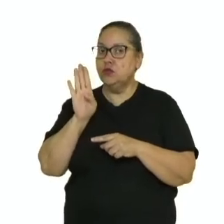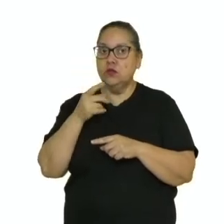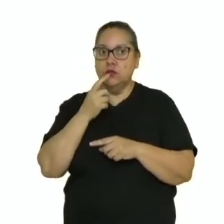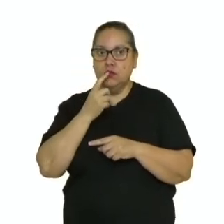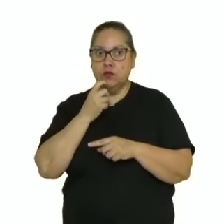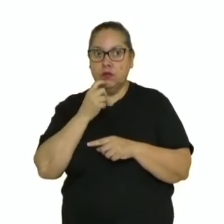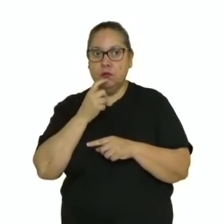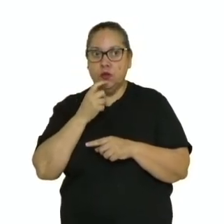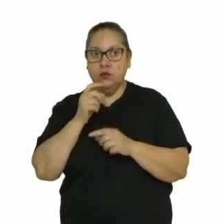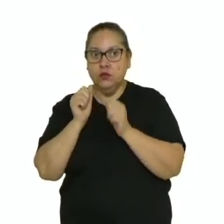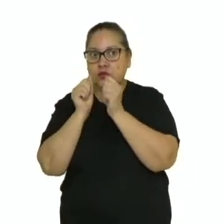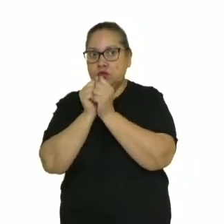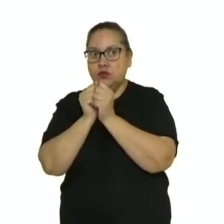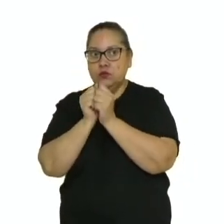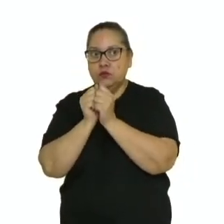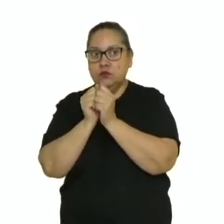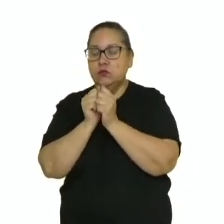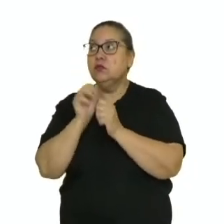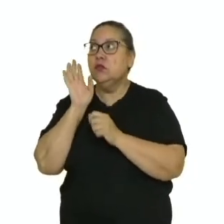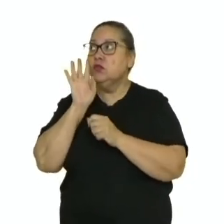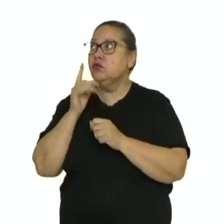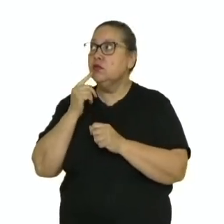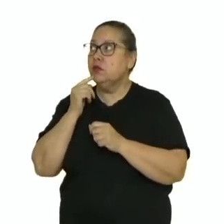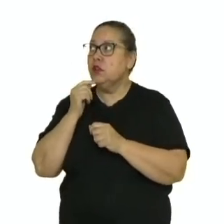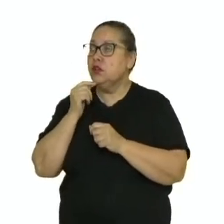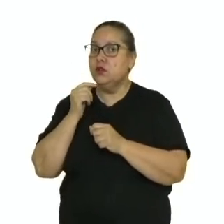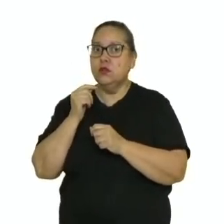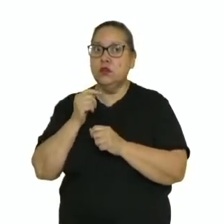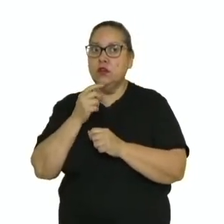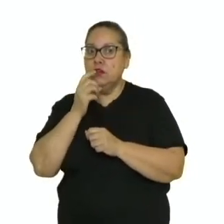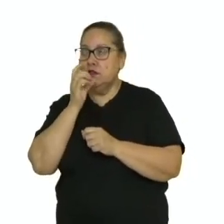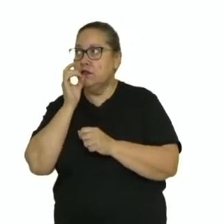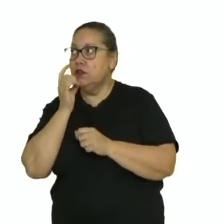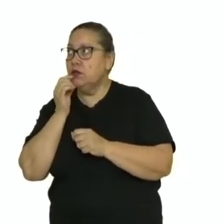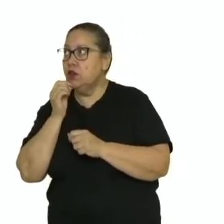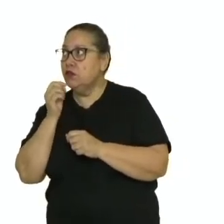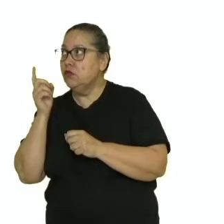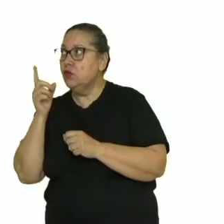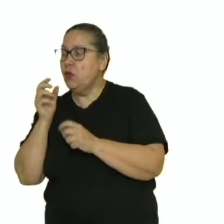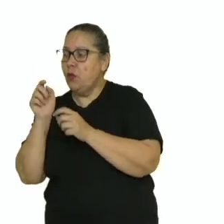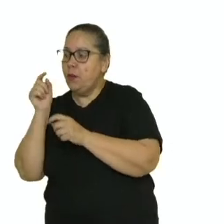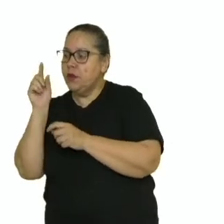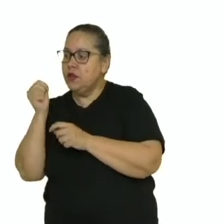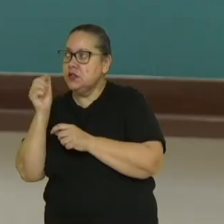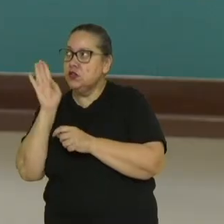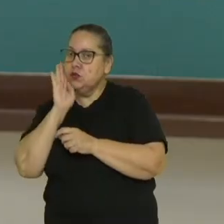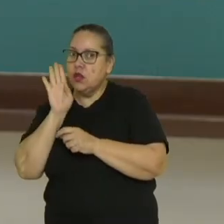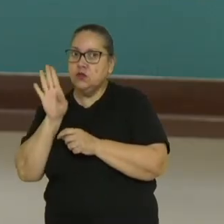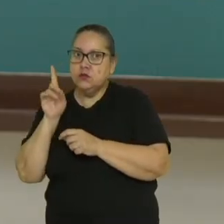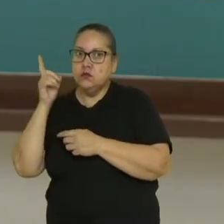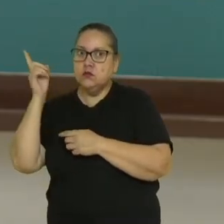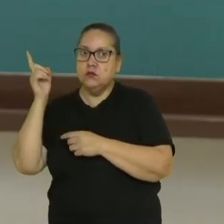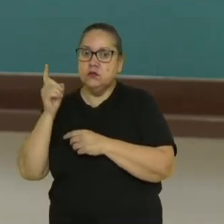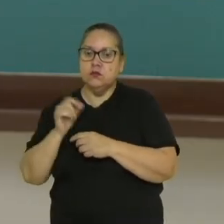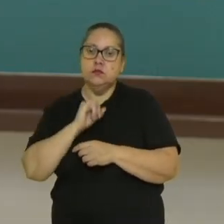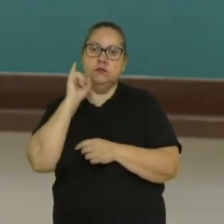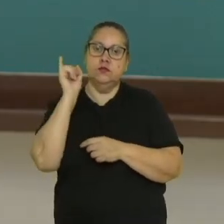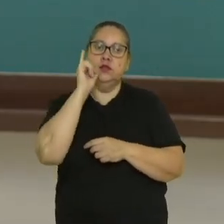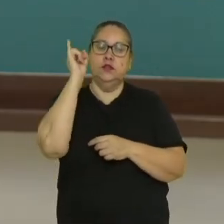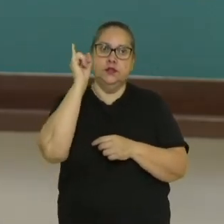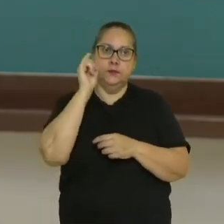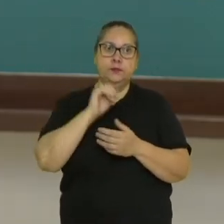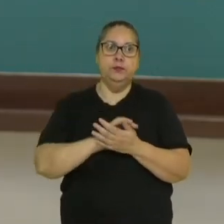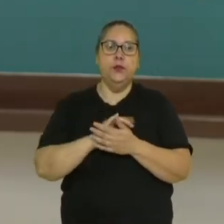olha, ele se uniu, o azulzinho ficou com um vermelhinho e o vermelhinho ficou com um pedacinho do azul. Isso é muito